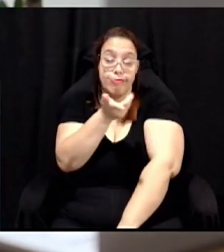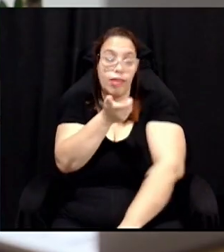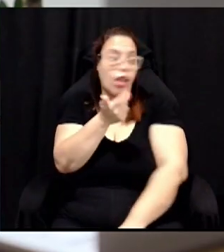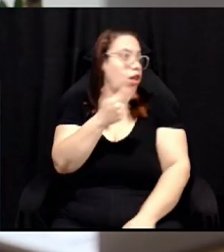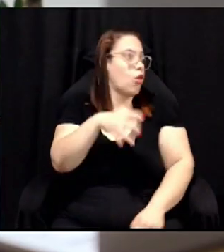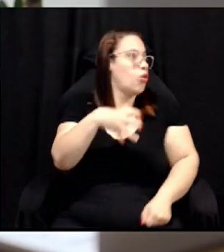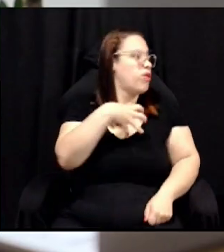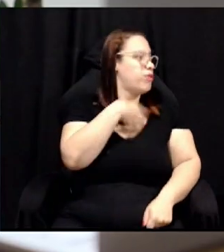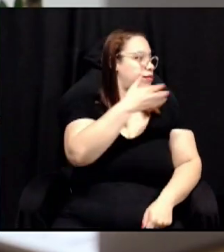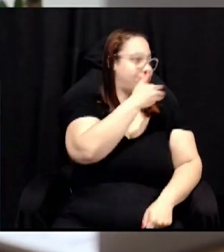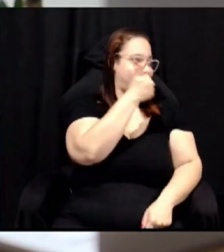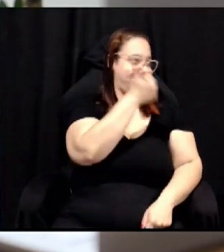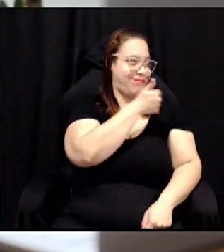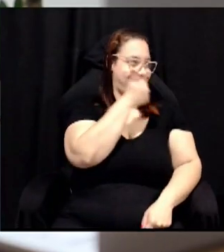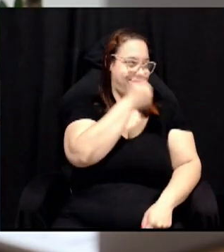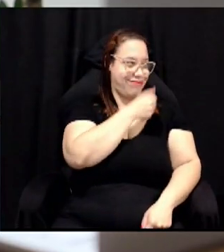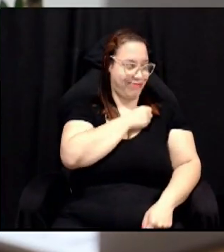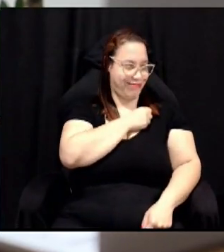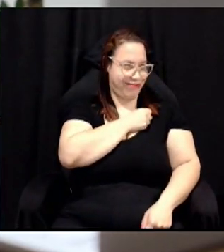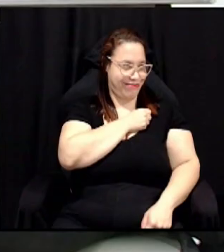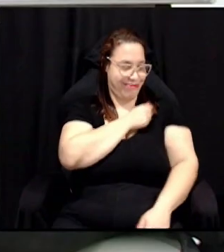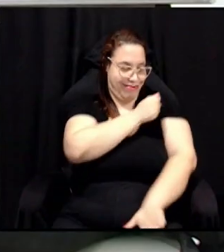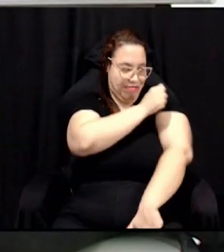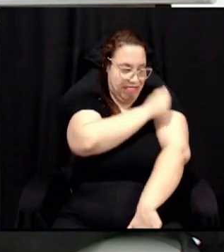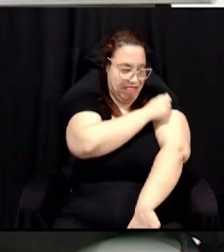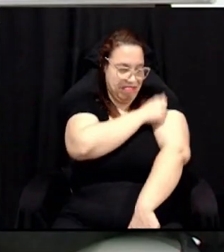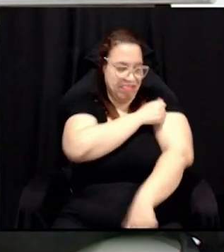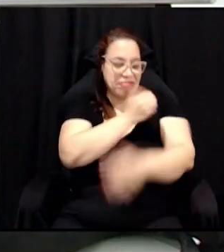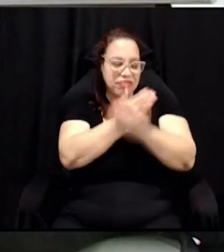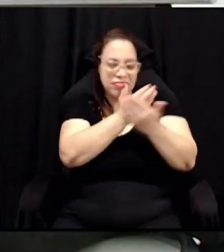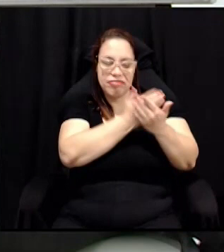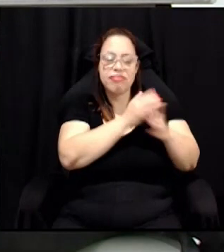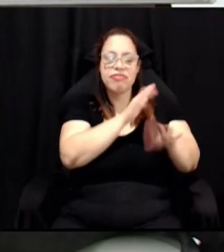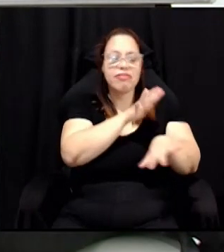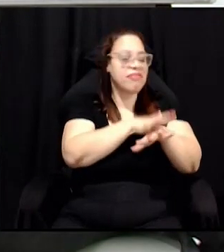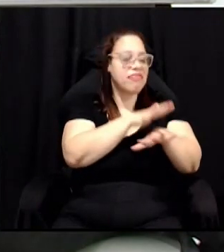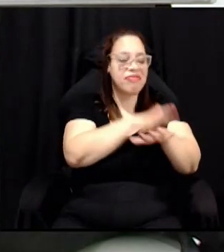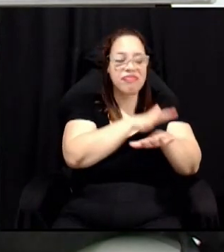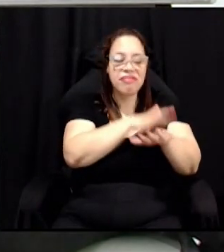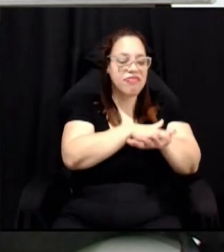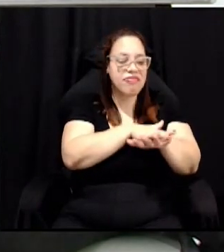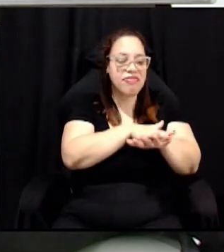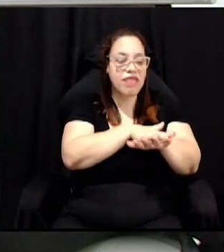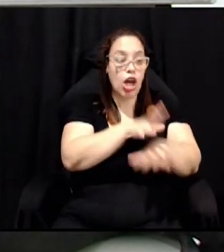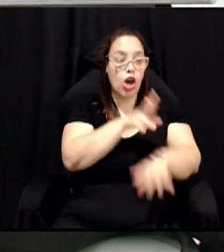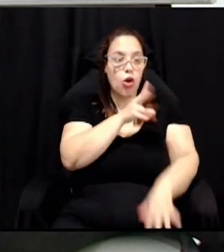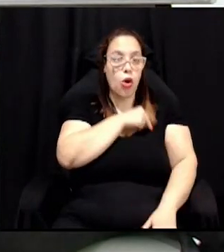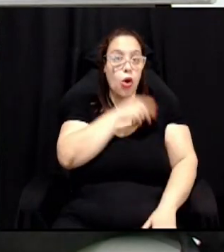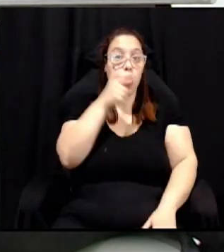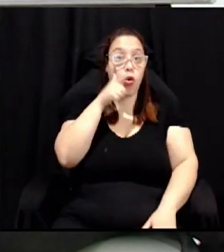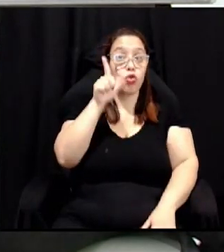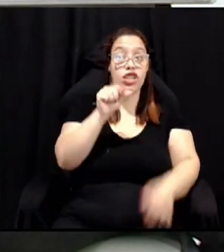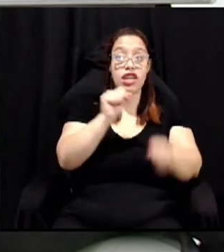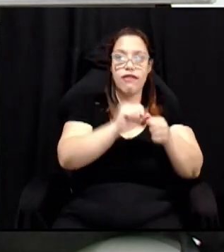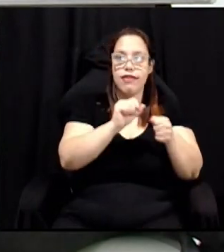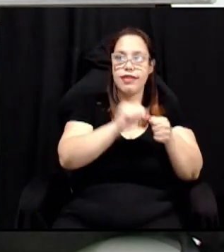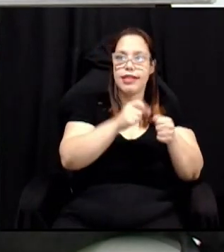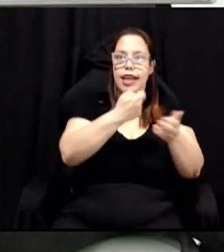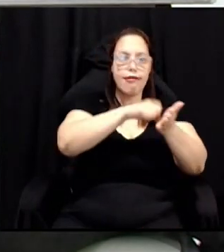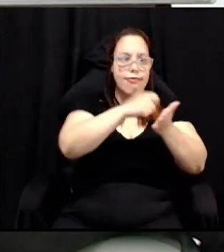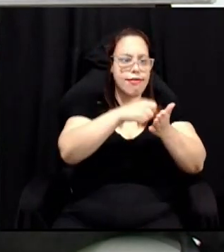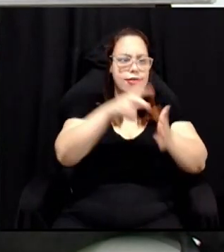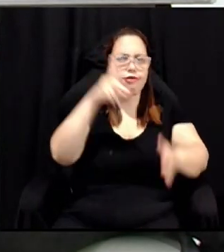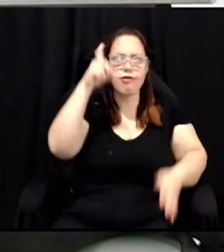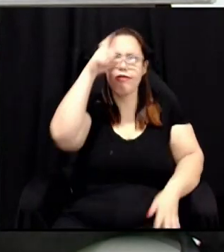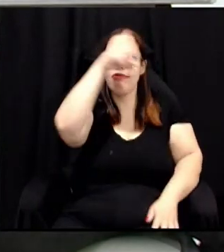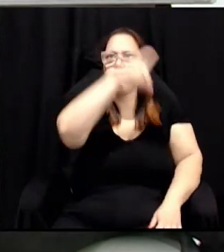o aluno estudando matemática. Puxa vida, consegui fazer aquele exercício que eu imaginava